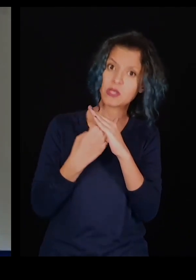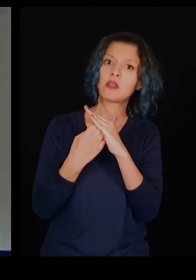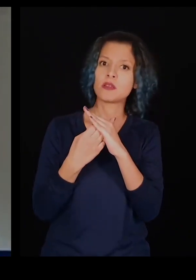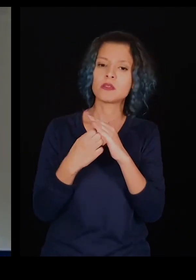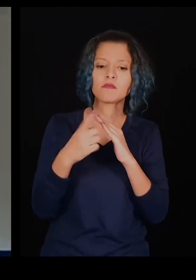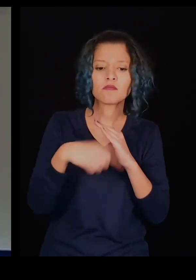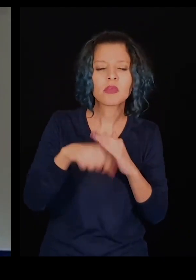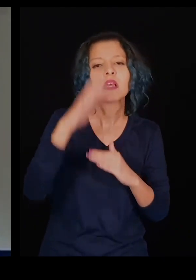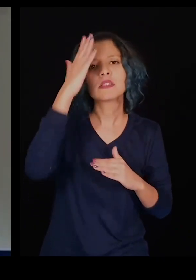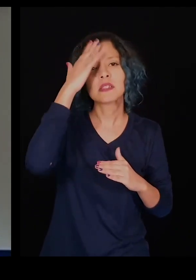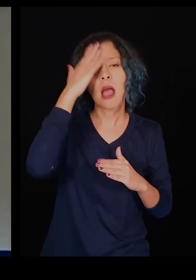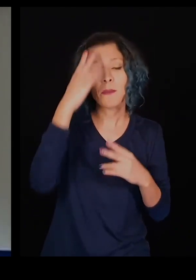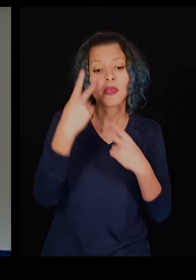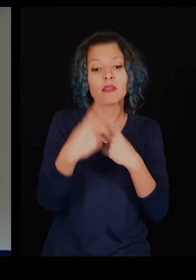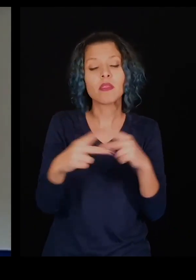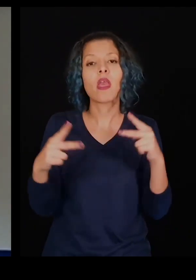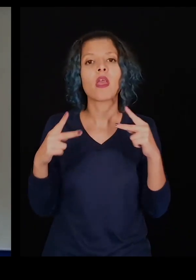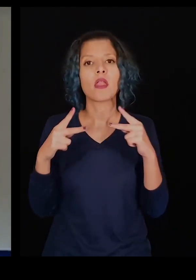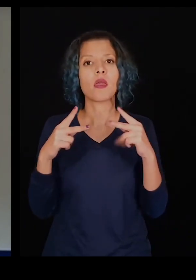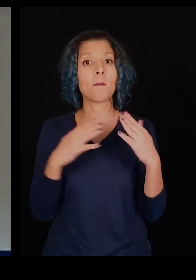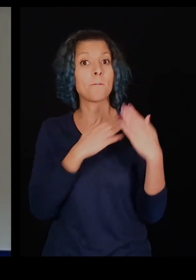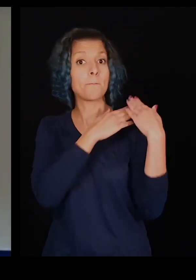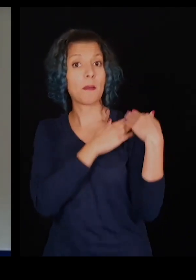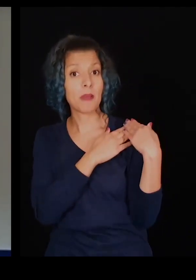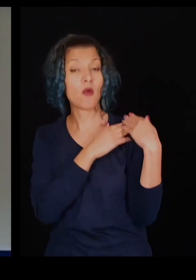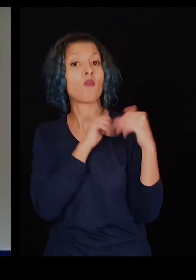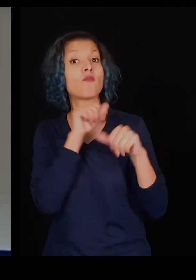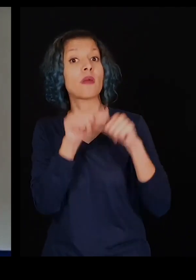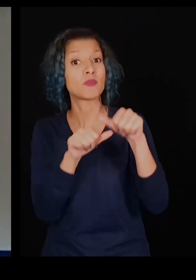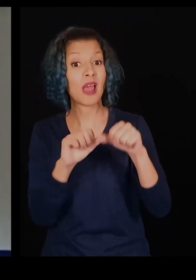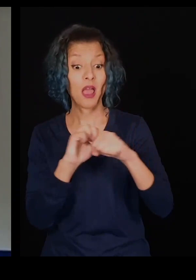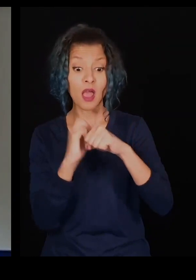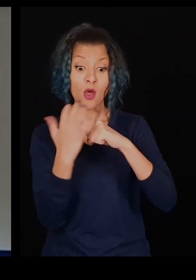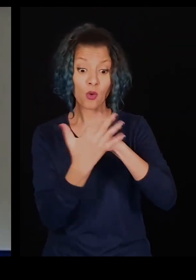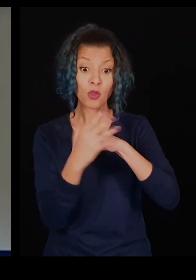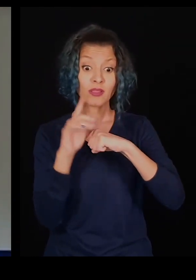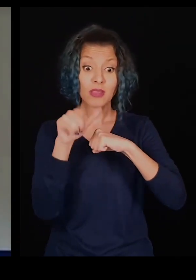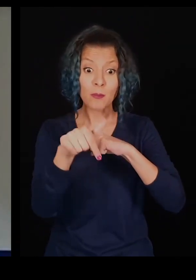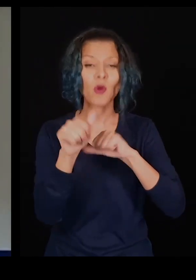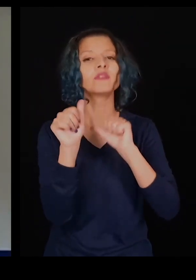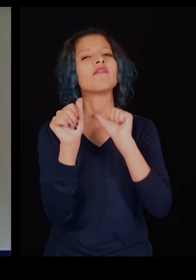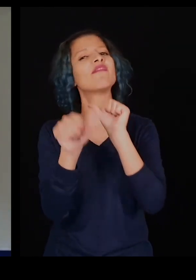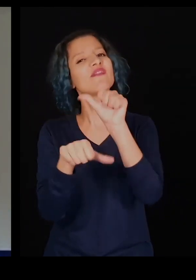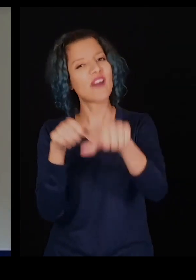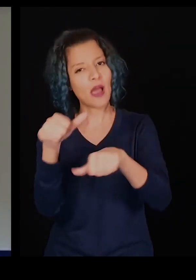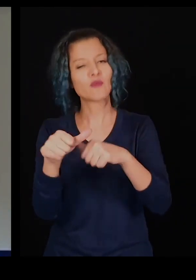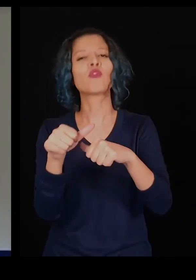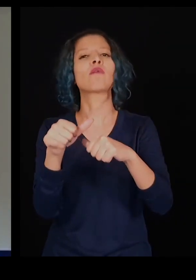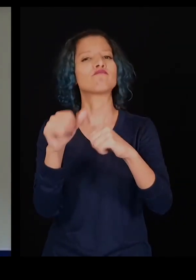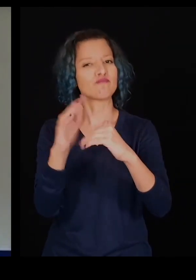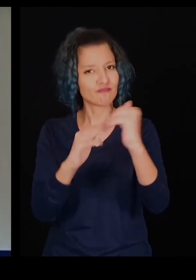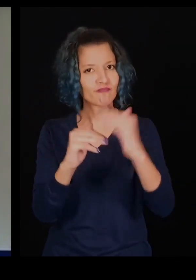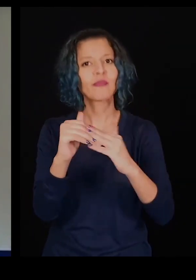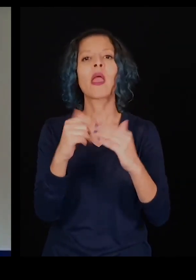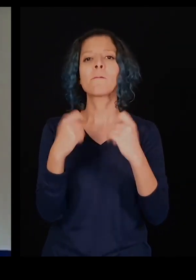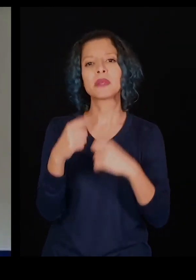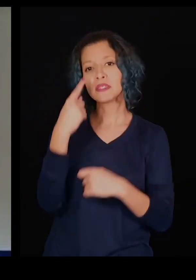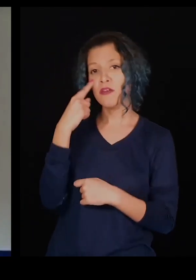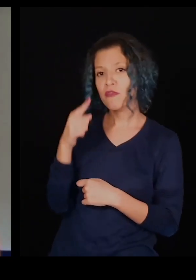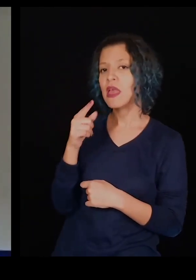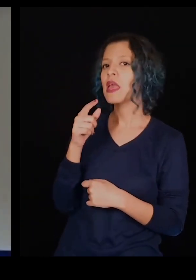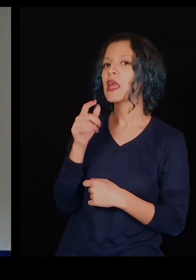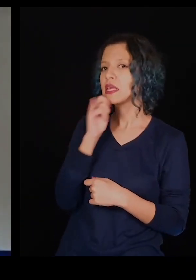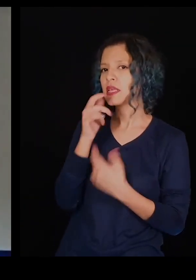vai mudar e que principalmente vai mudar depois da pandemia, deveria haver um exemplo aqui do que foi falado pela Vale, do que o Itaú está